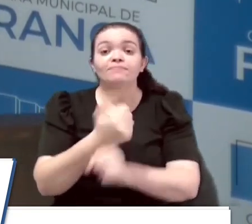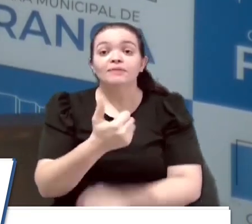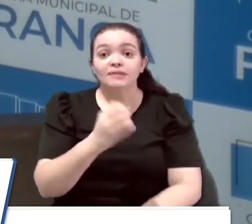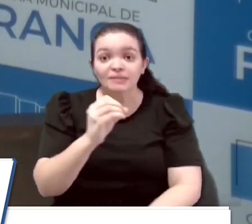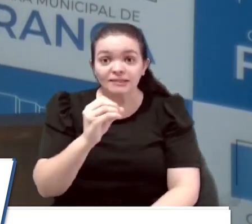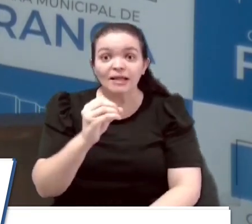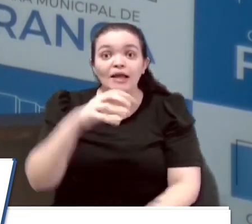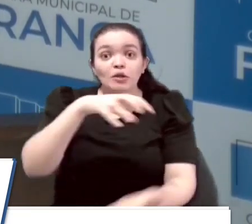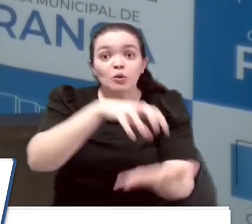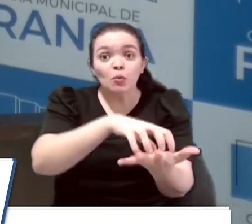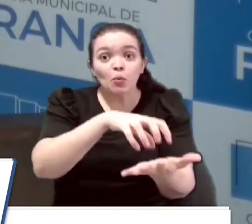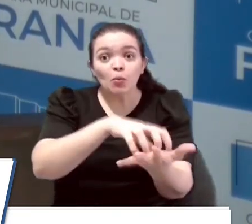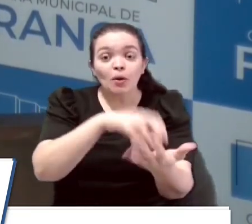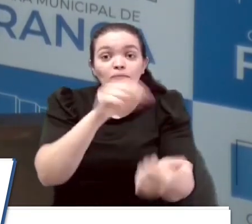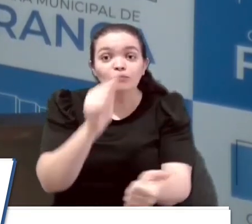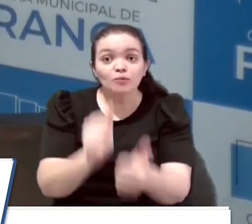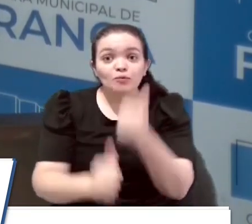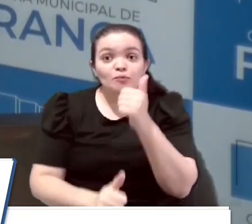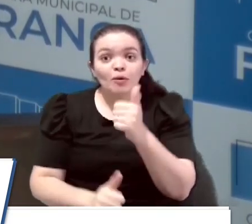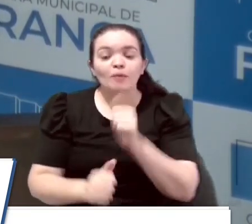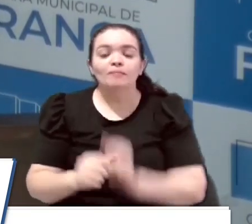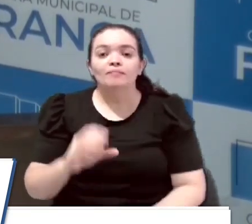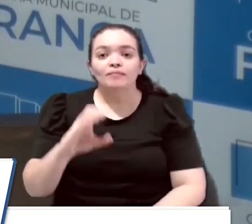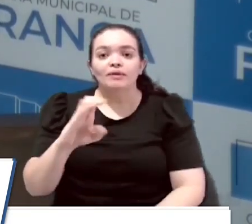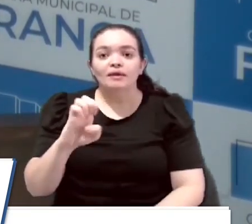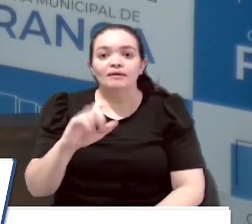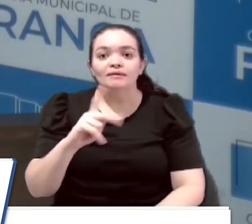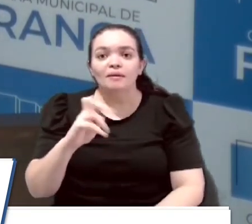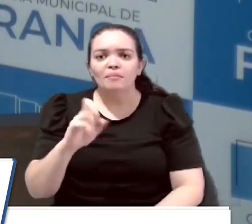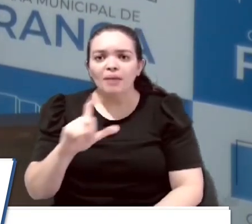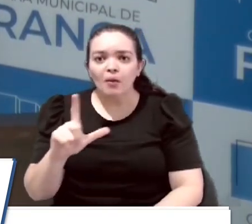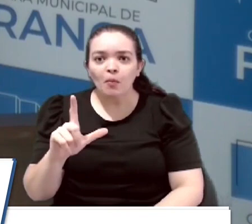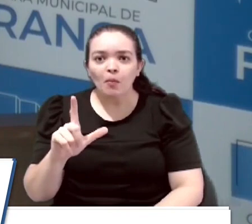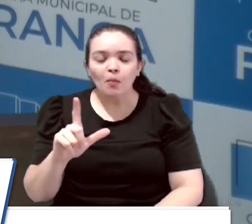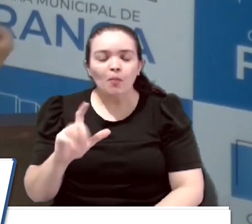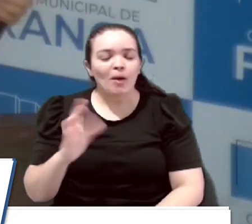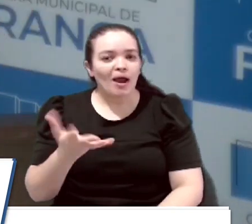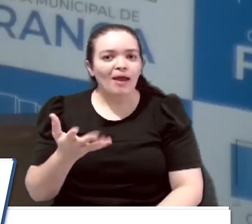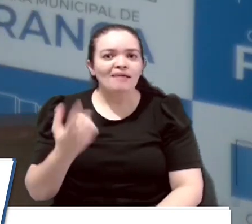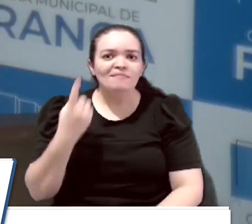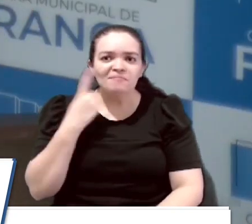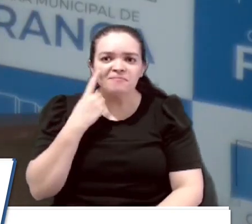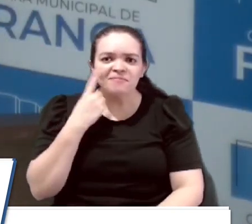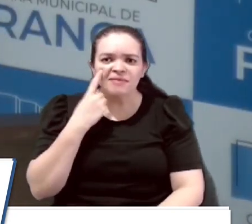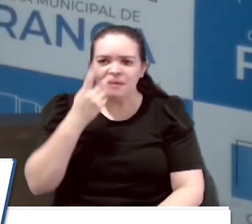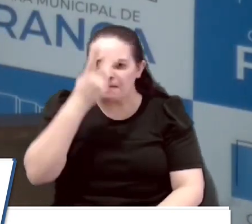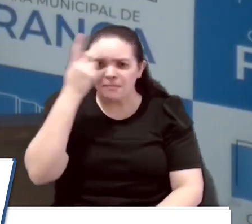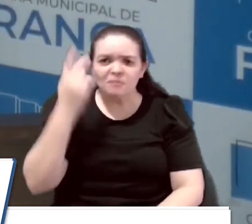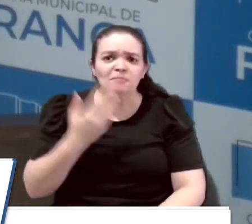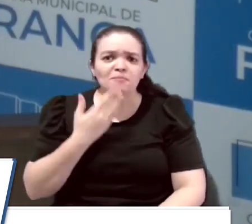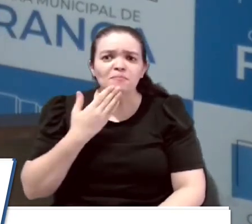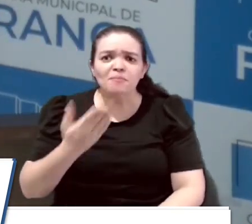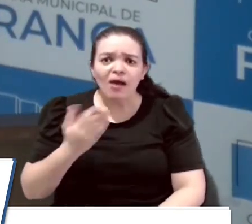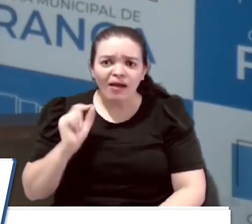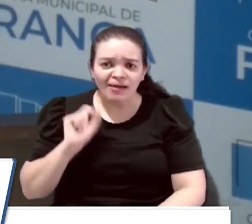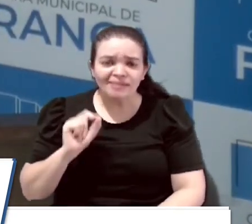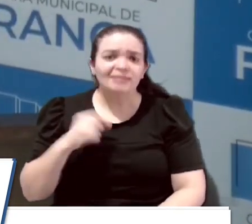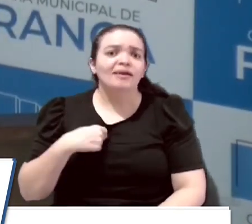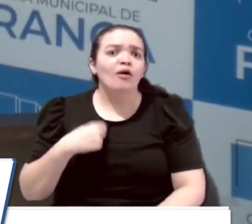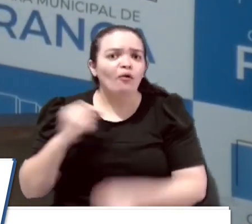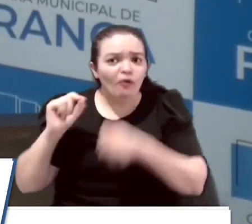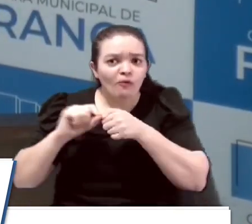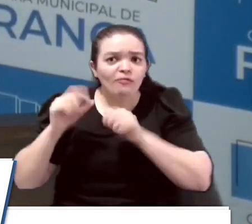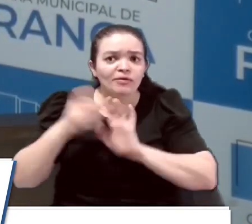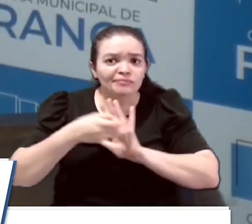centros esportivos, que é o CEPEL. E aí, dona Zé, todo mundo que vem pede para isso. Eu já fiz indicação,